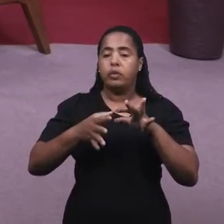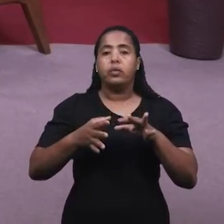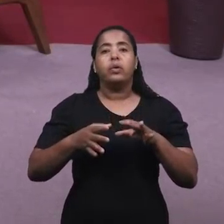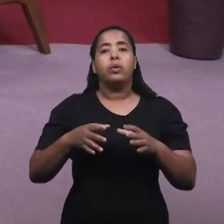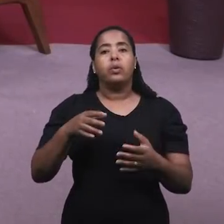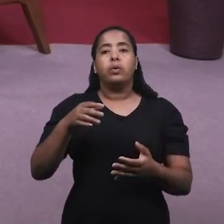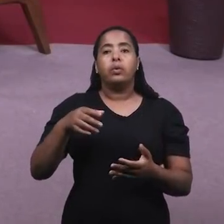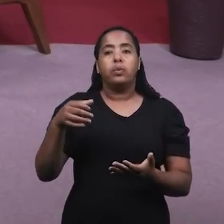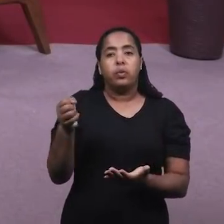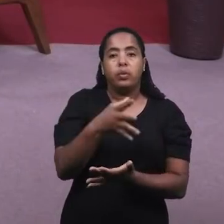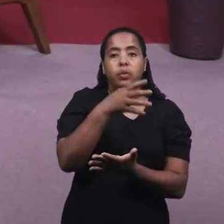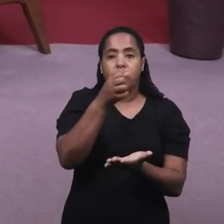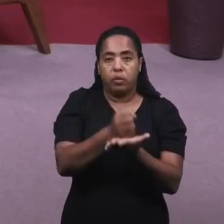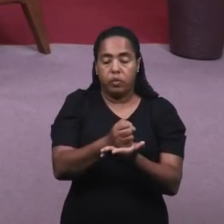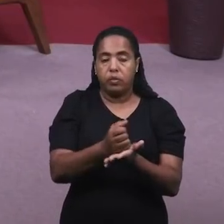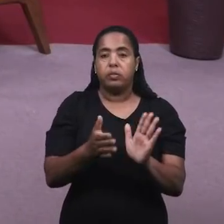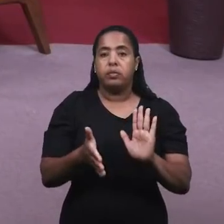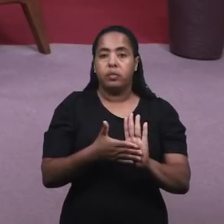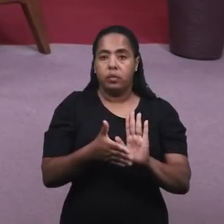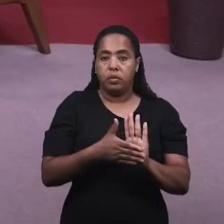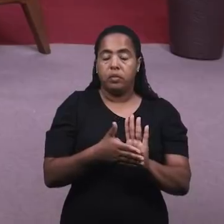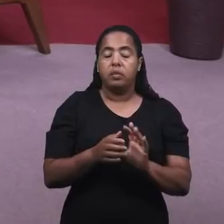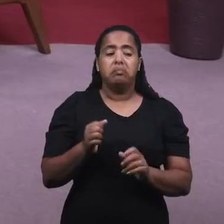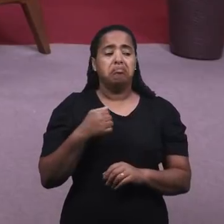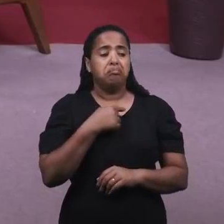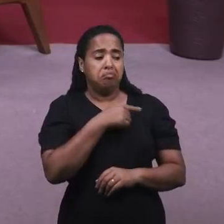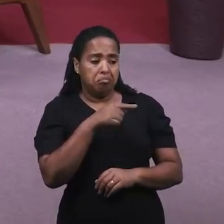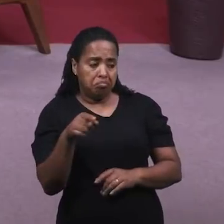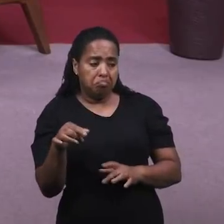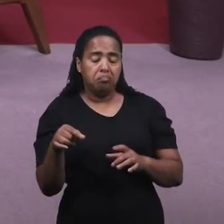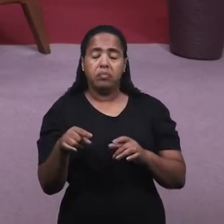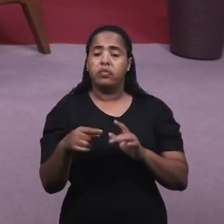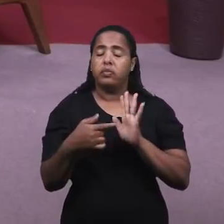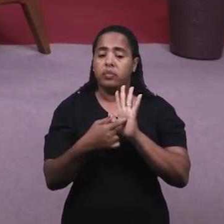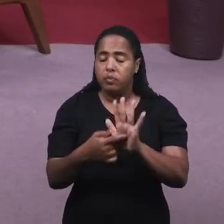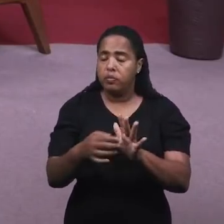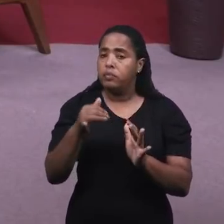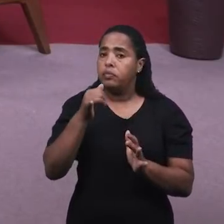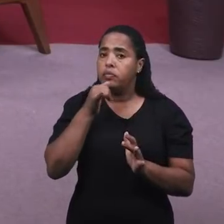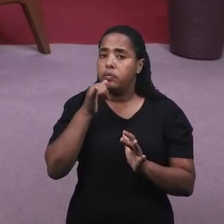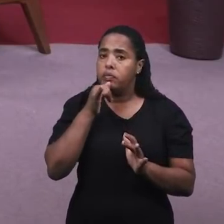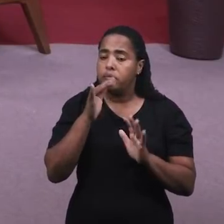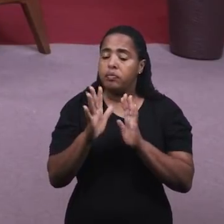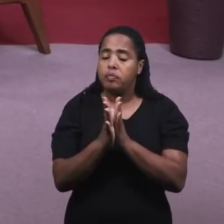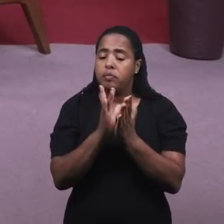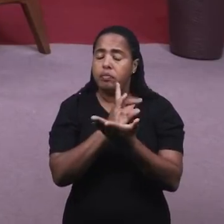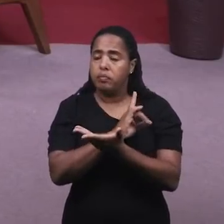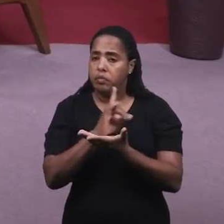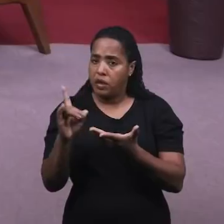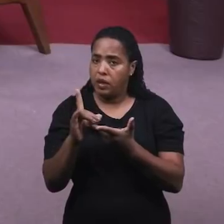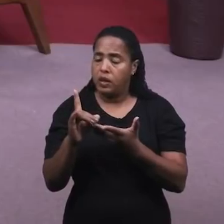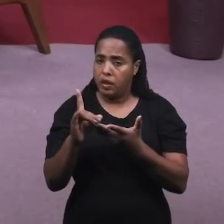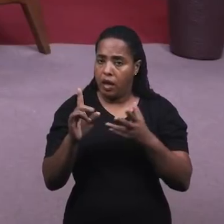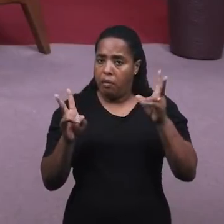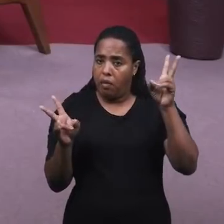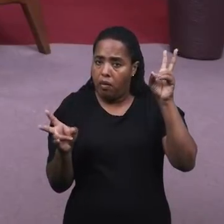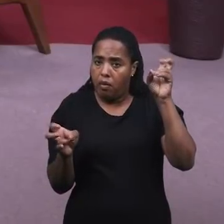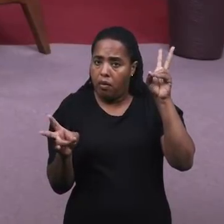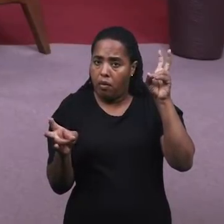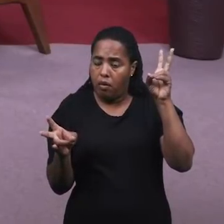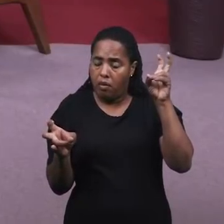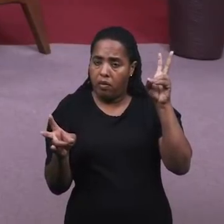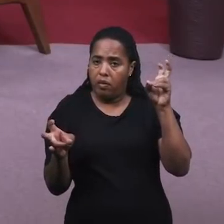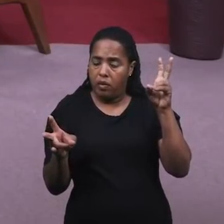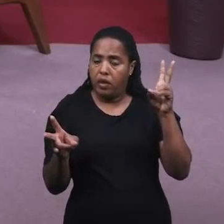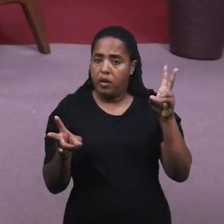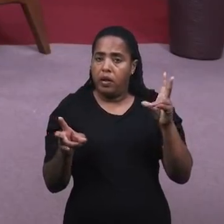Novo Testamento tinha proposto, e vocês aqui chamaram um exemplo bíblico, uma experiência bíblica, uma citação no Velho